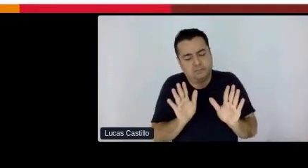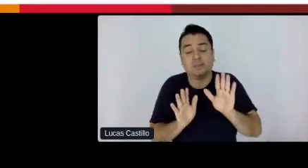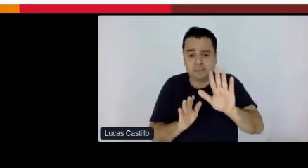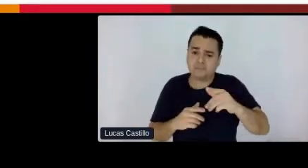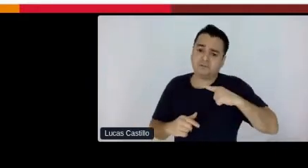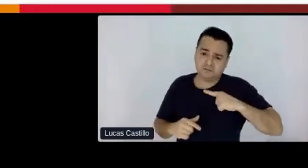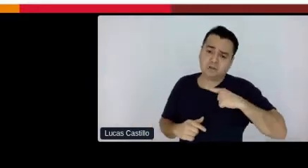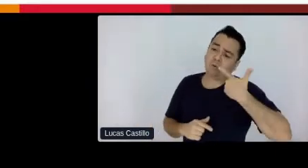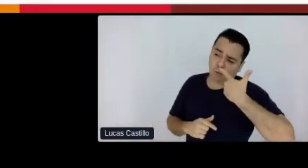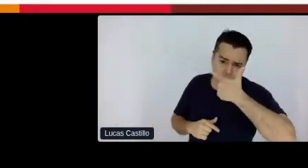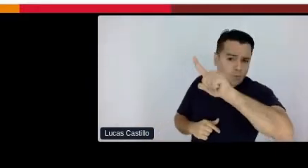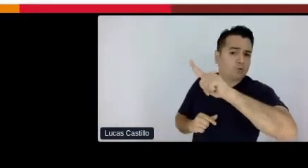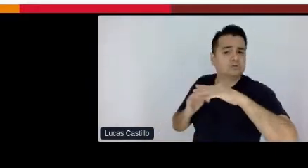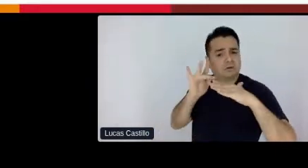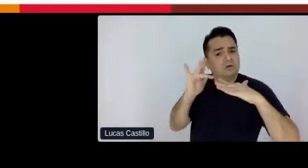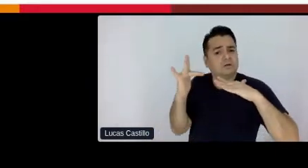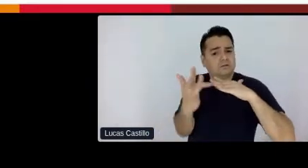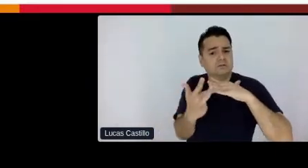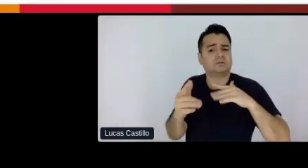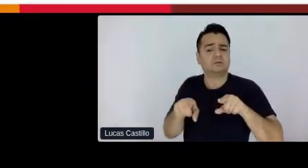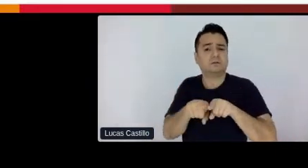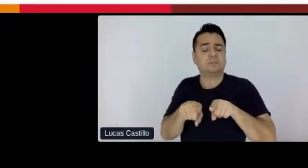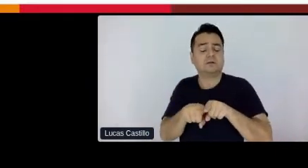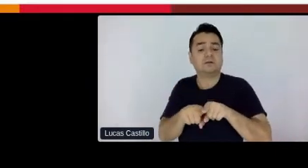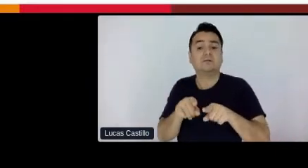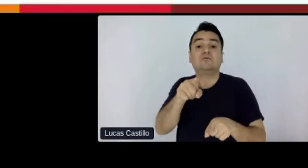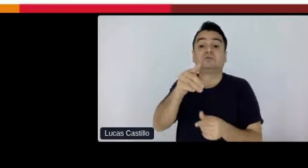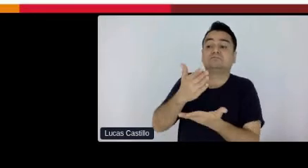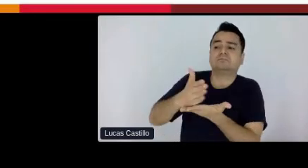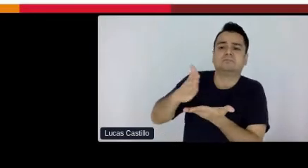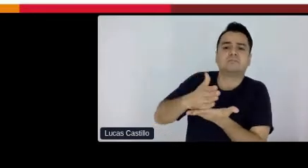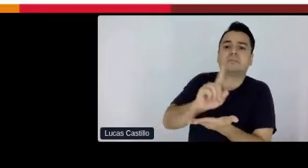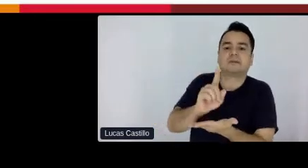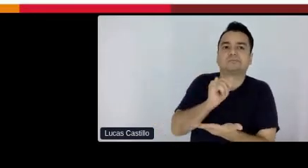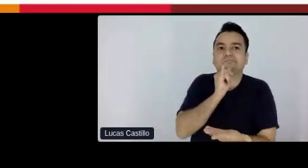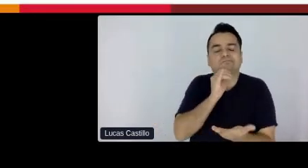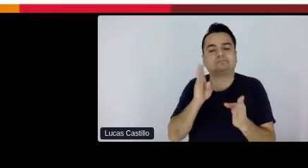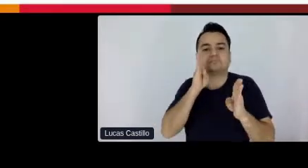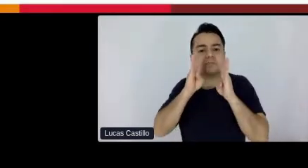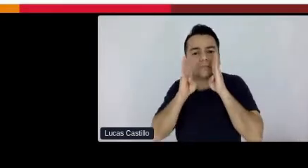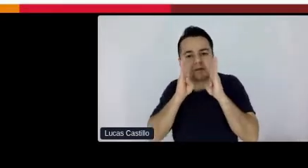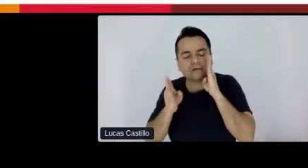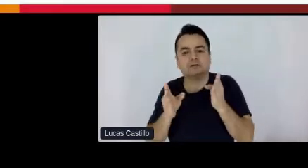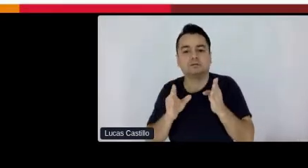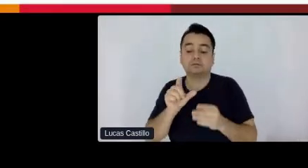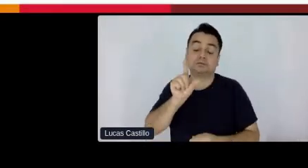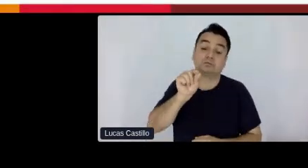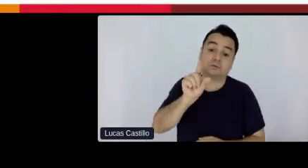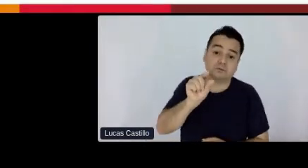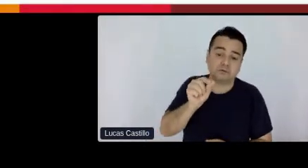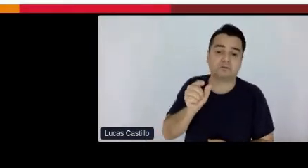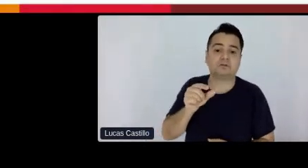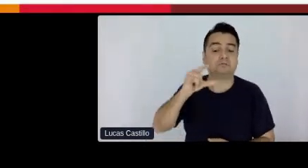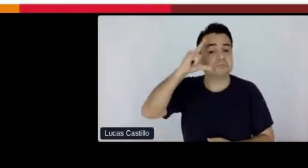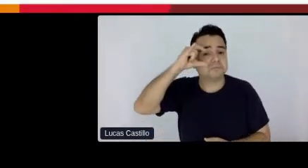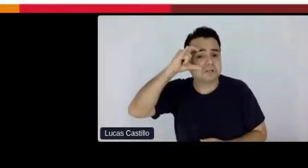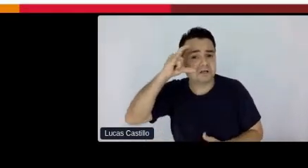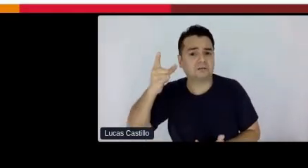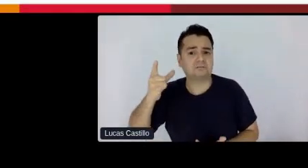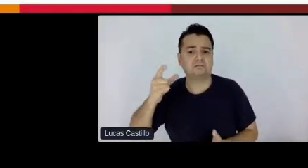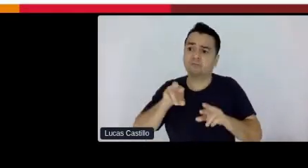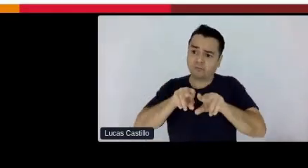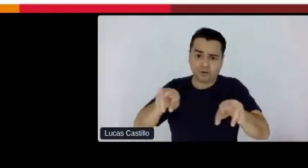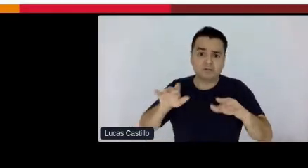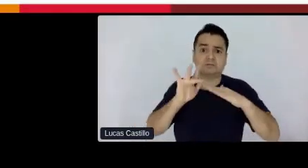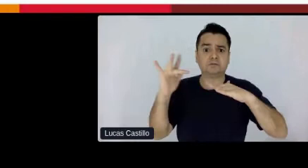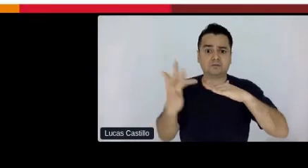redes sociais e nós não devemos desconsiderar, por exemplo, o Facebook, o Twitter, o Instagram. Com isso, a gente